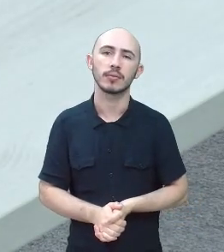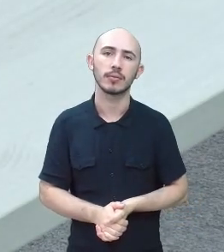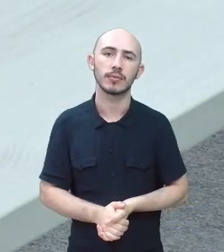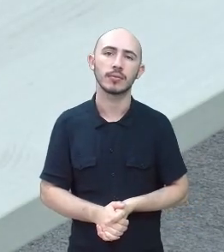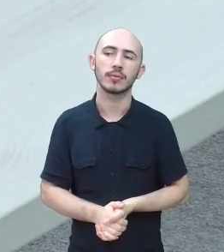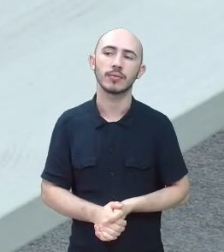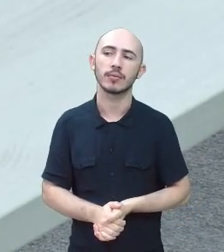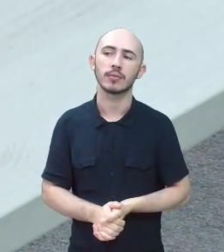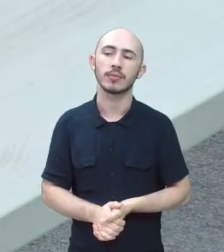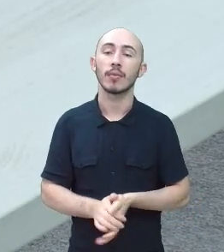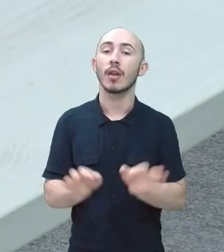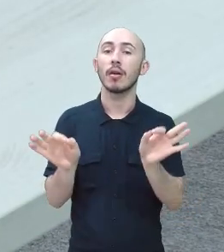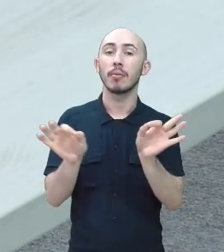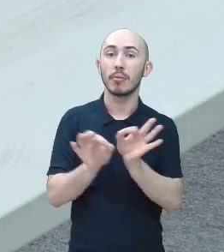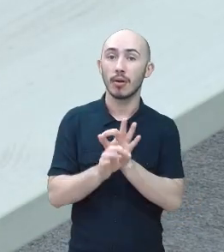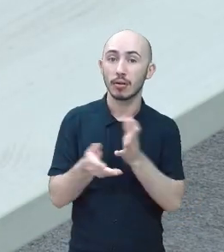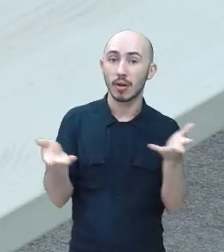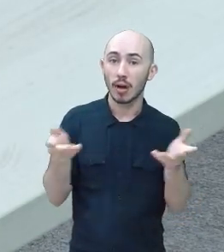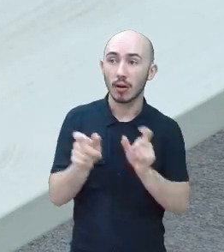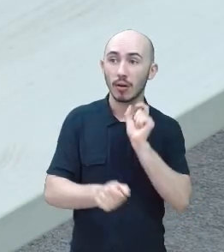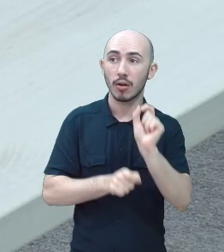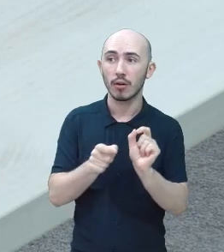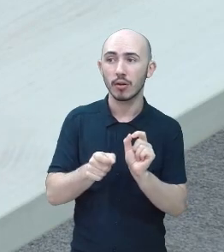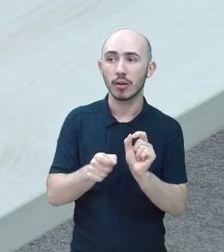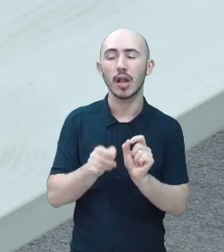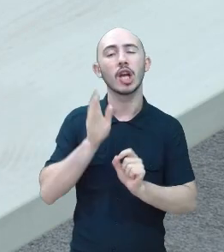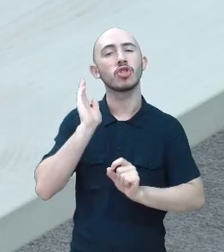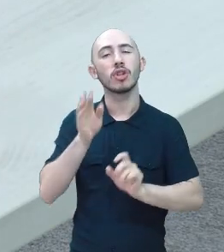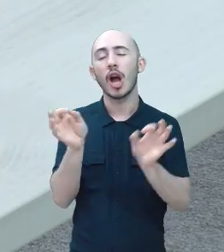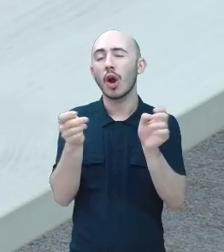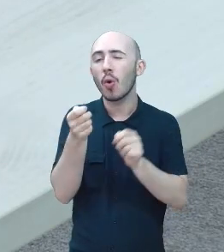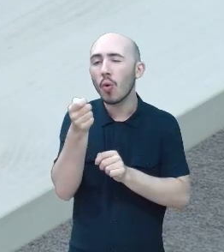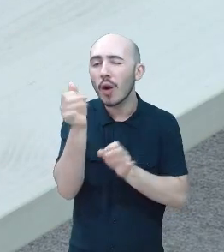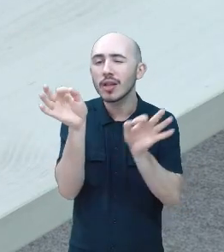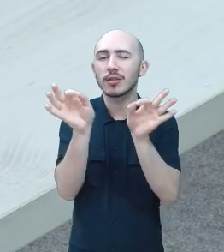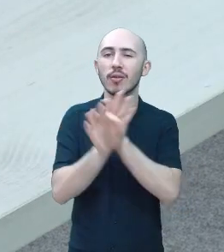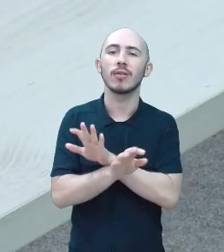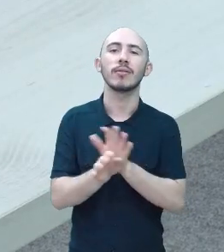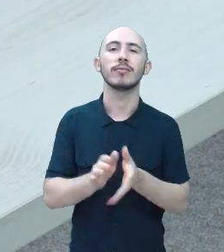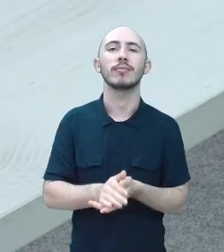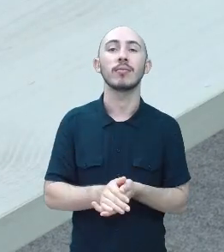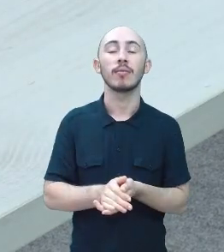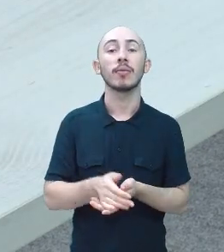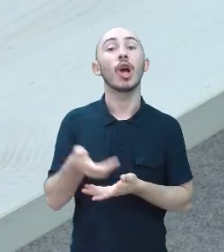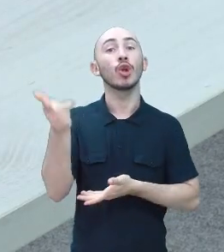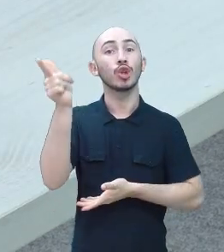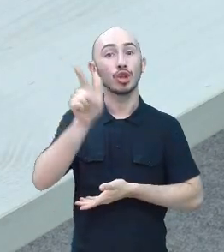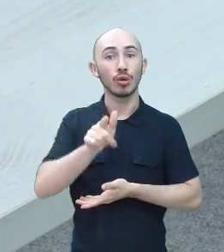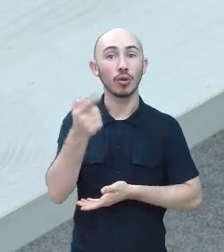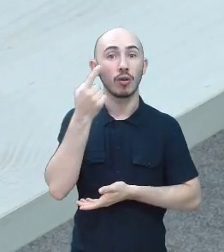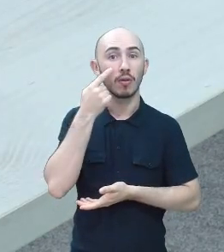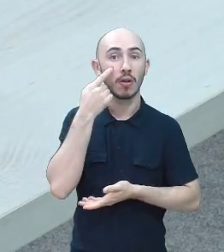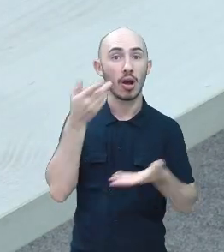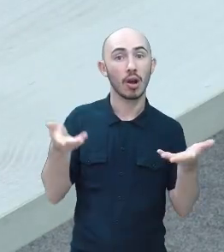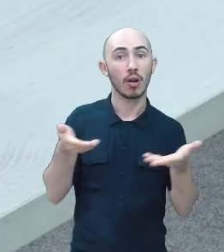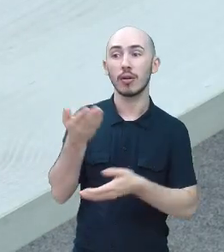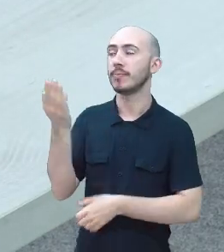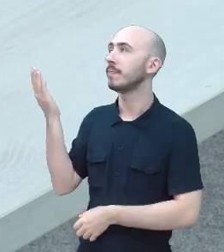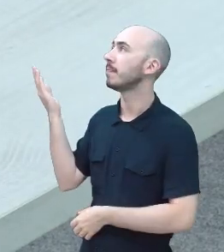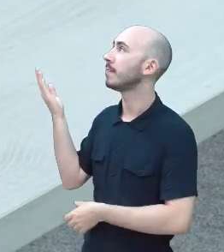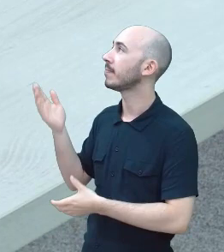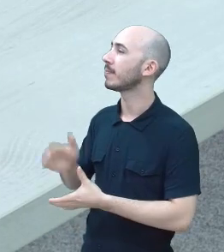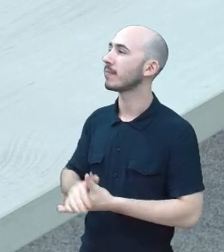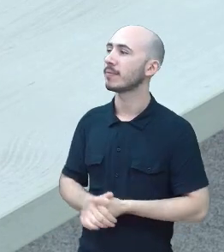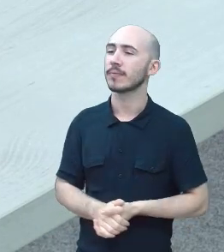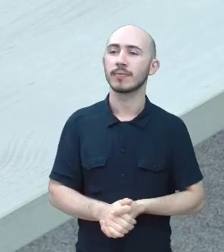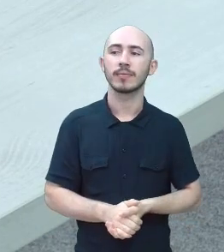Ok? Pronto. Feito isso, a gente já está concluindo. Dobre novamente, agora, na medida